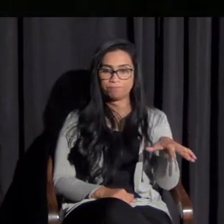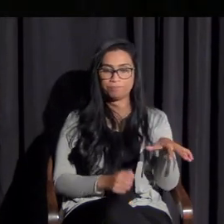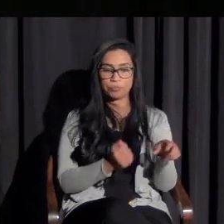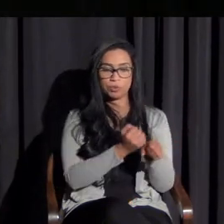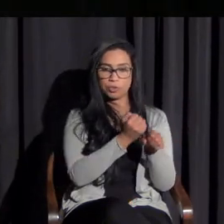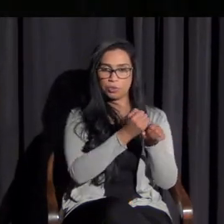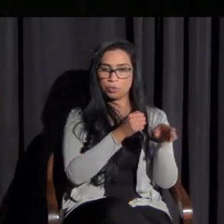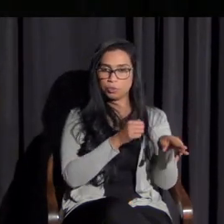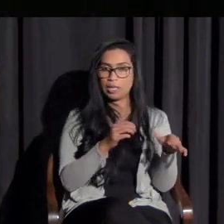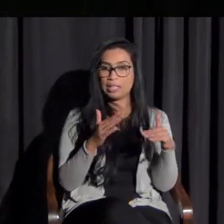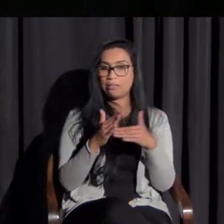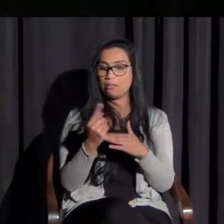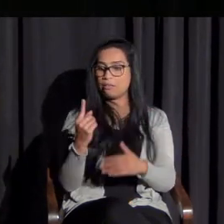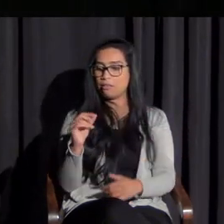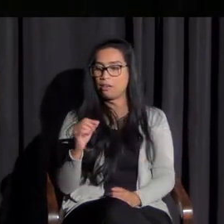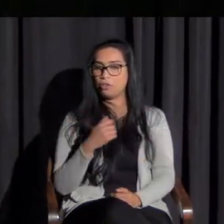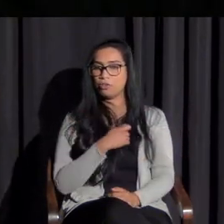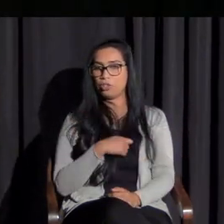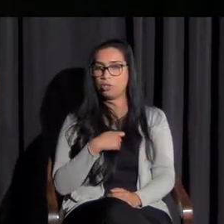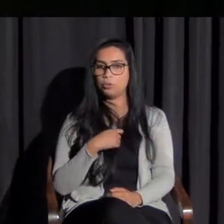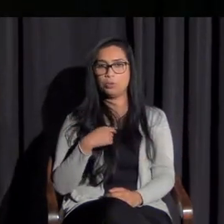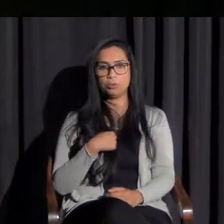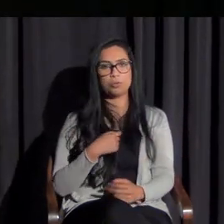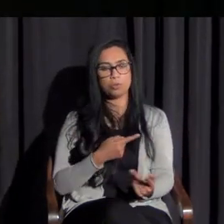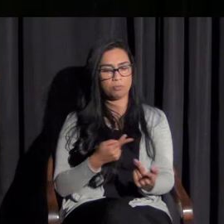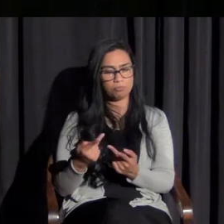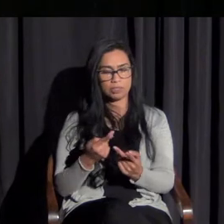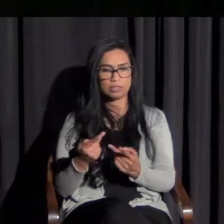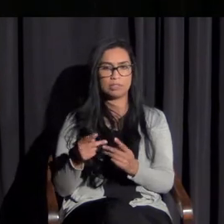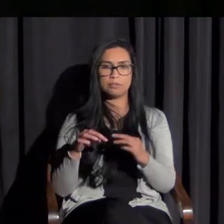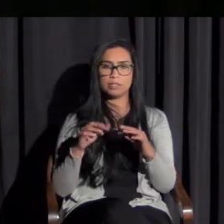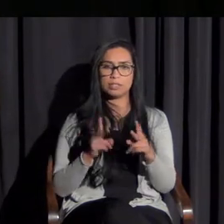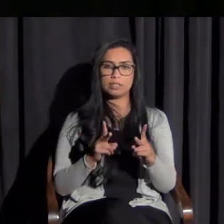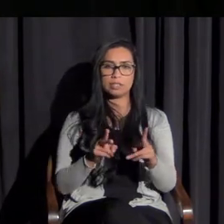Então, esse lugar, né, passou a ser, enfim,